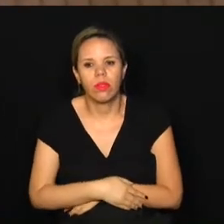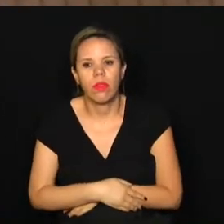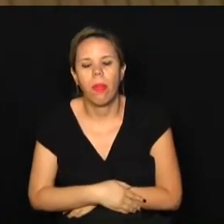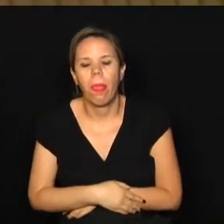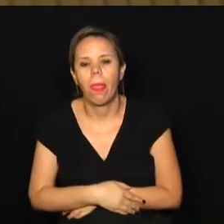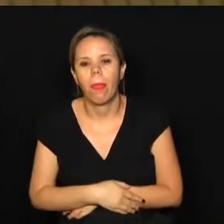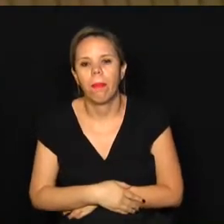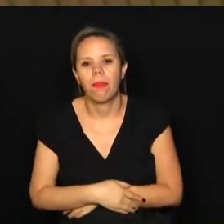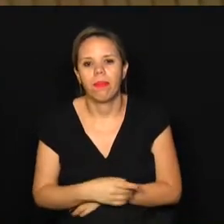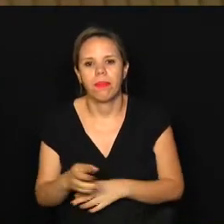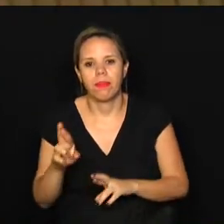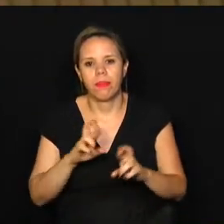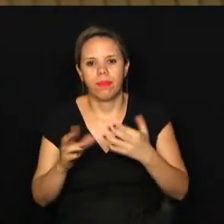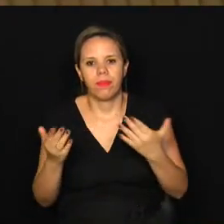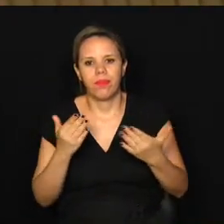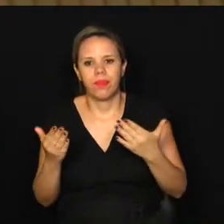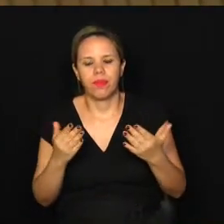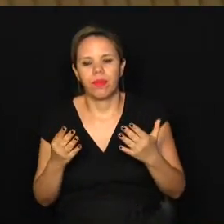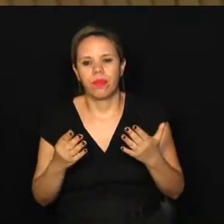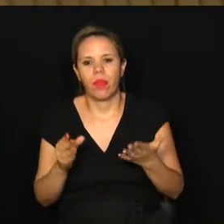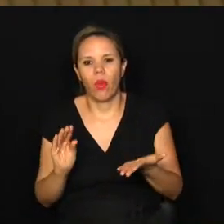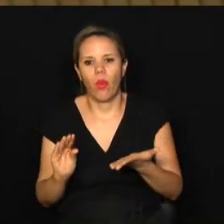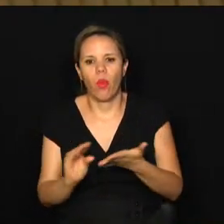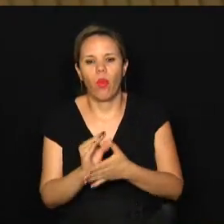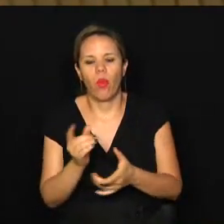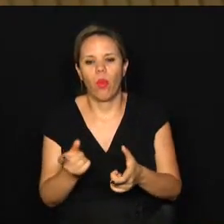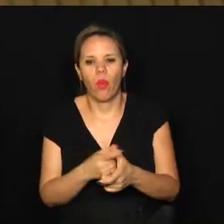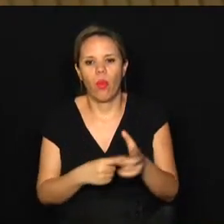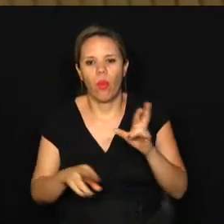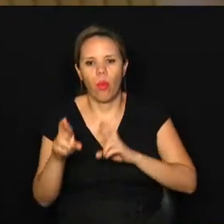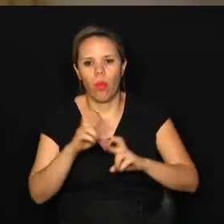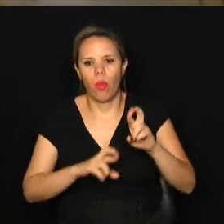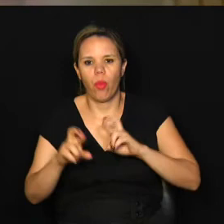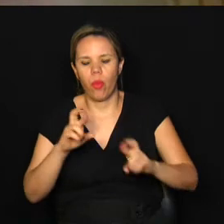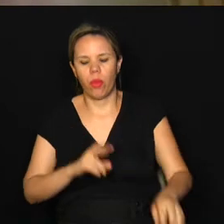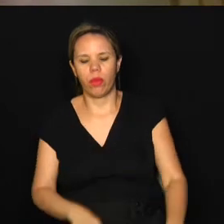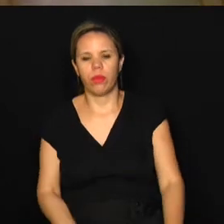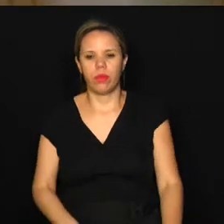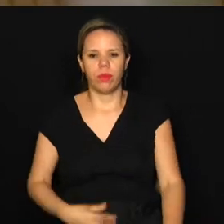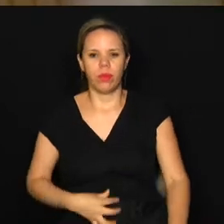nós olhamos a receita, nós verificamos que